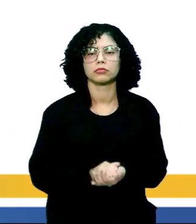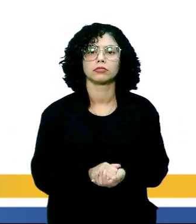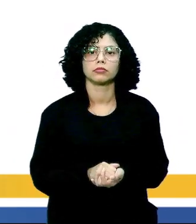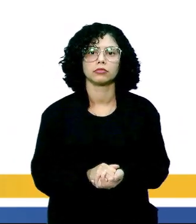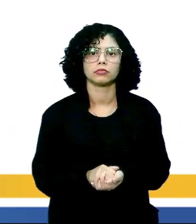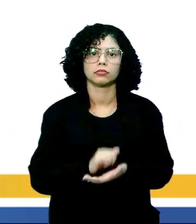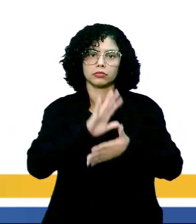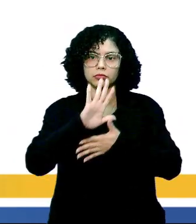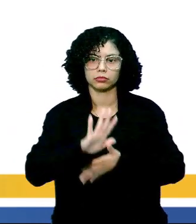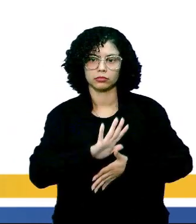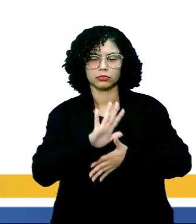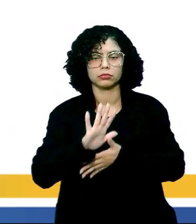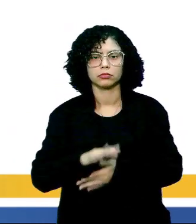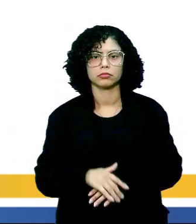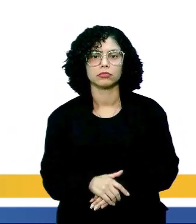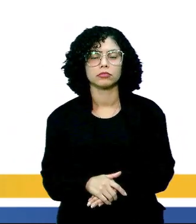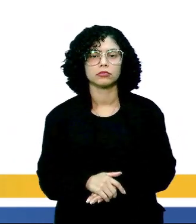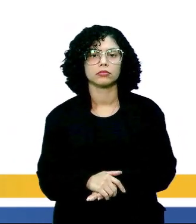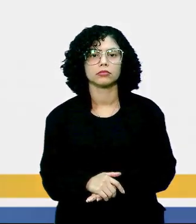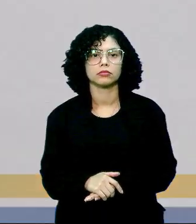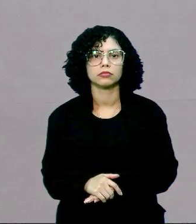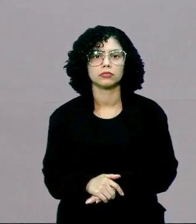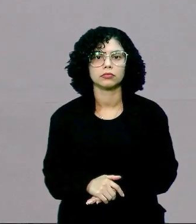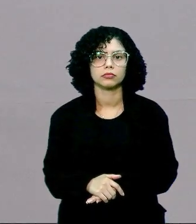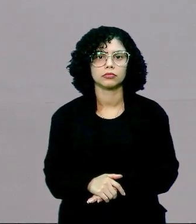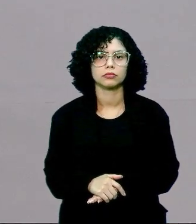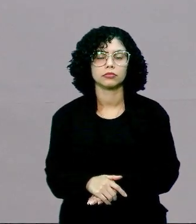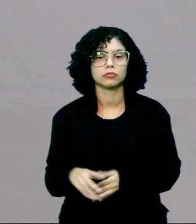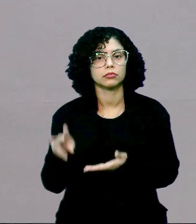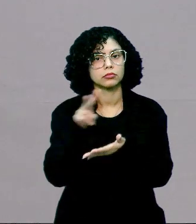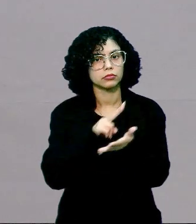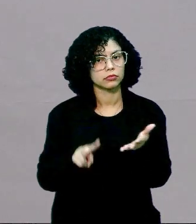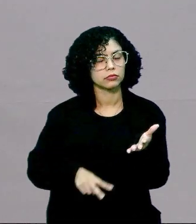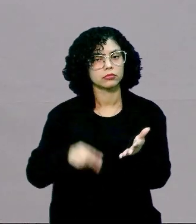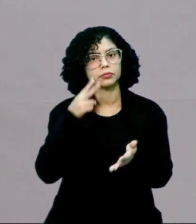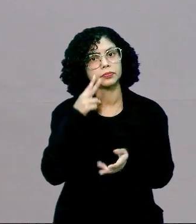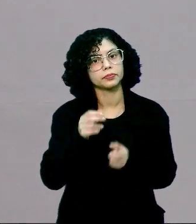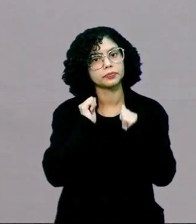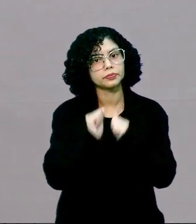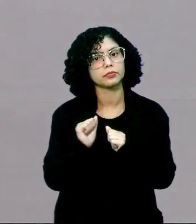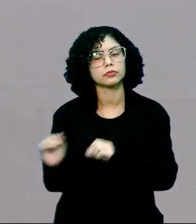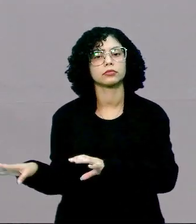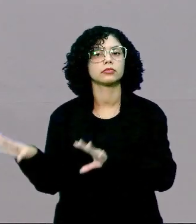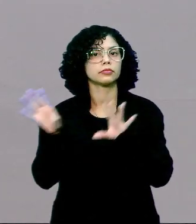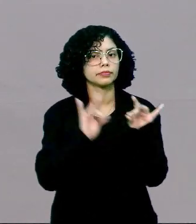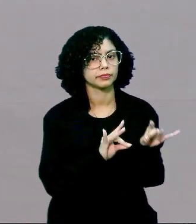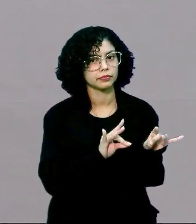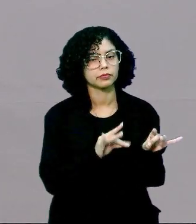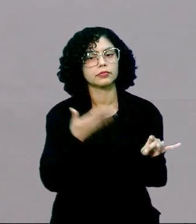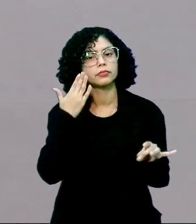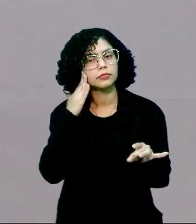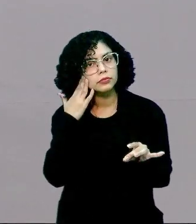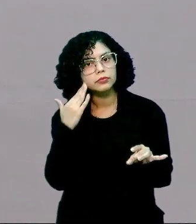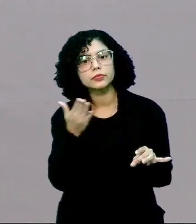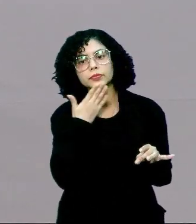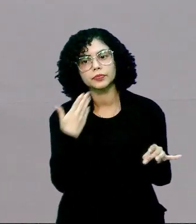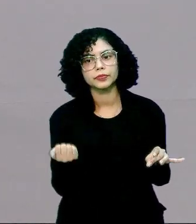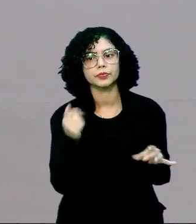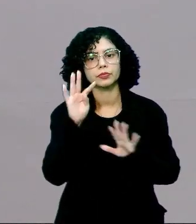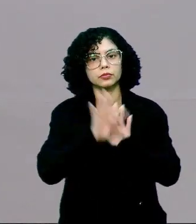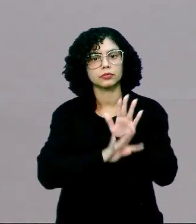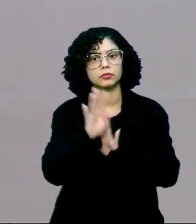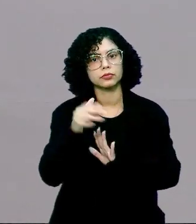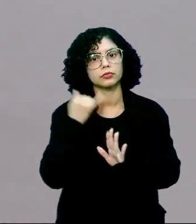na América. Então, o leitor, ele pode ser levado a entender melhor esse